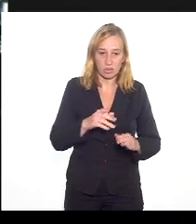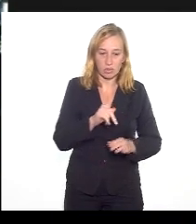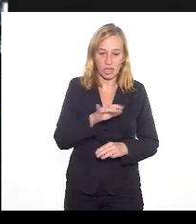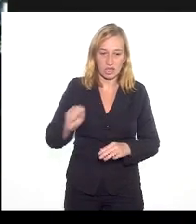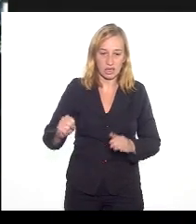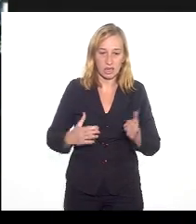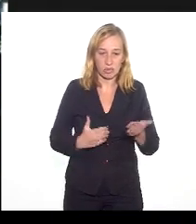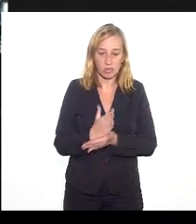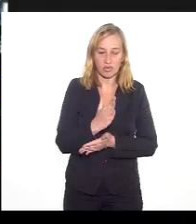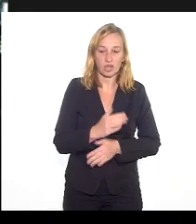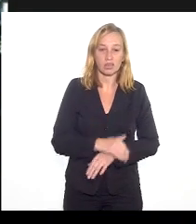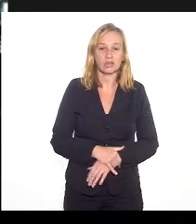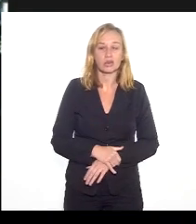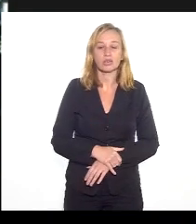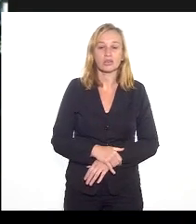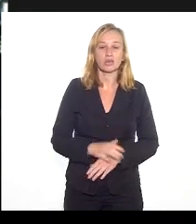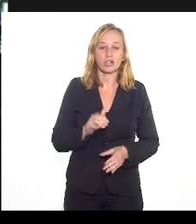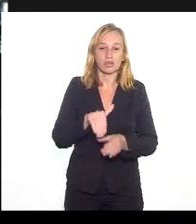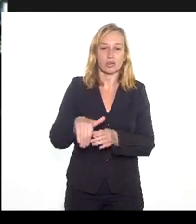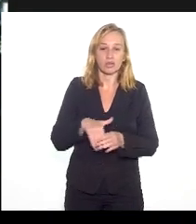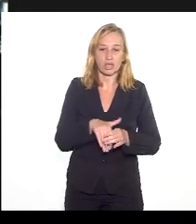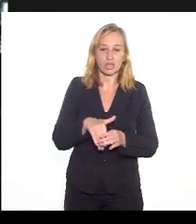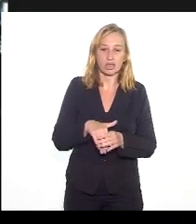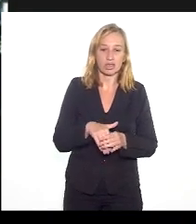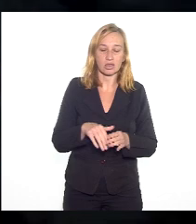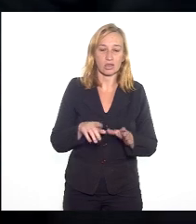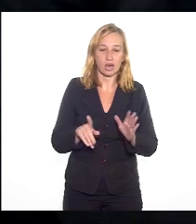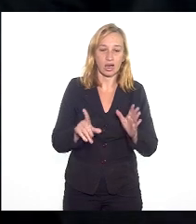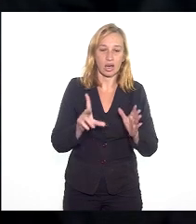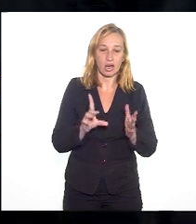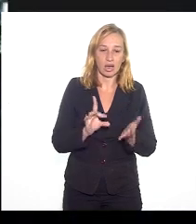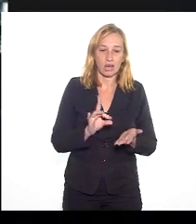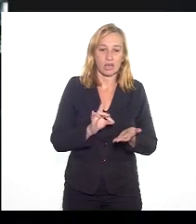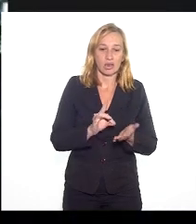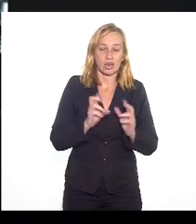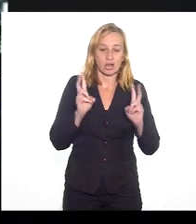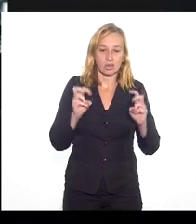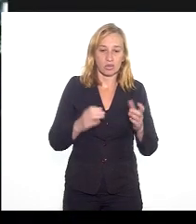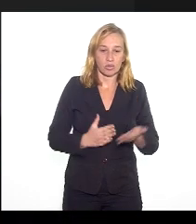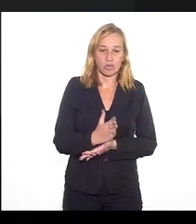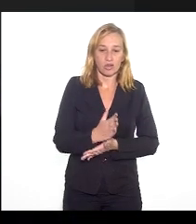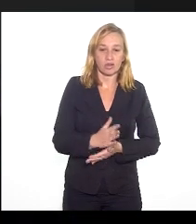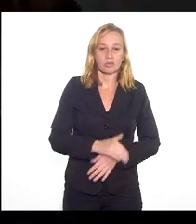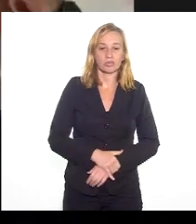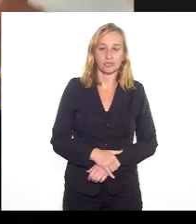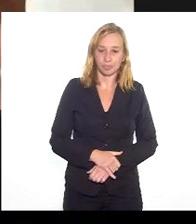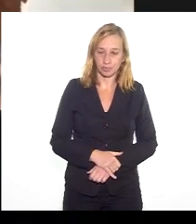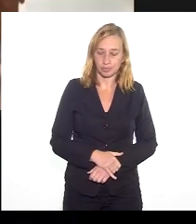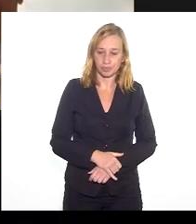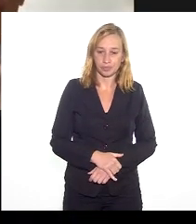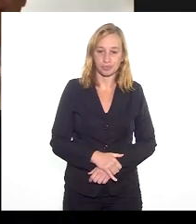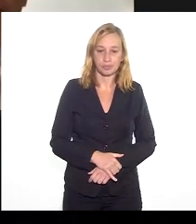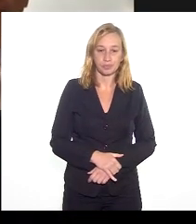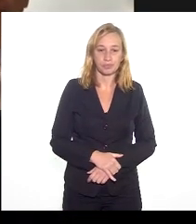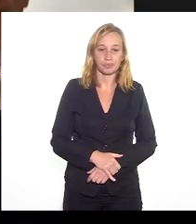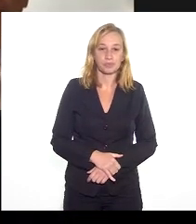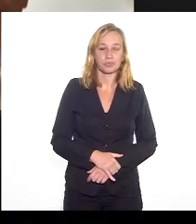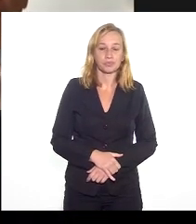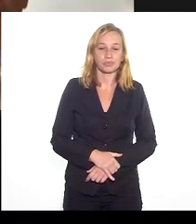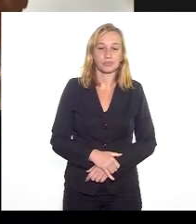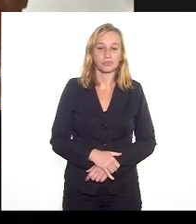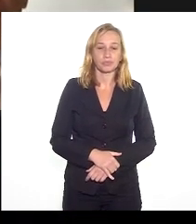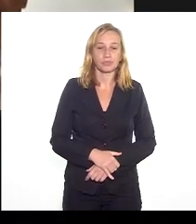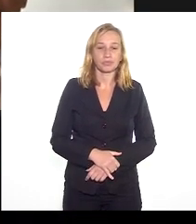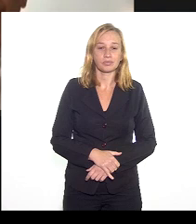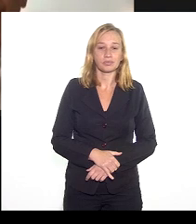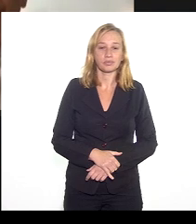estão aprovados. Em votação, matéria destacada. Senhores que aprovam isso, estão aprovados. Agora vamos lá. Tem aqui também, da